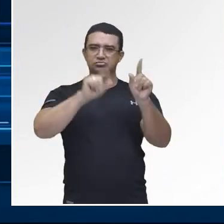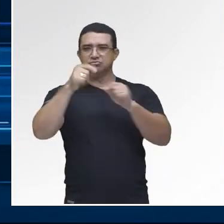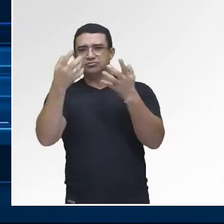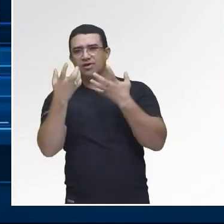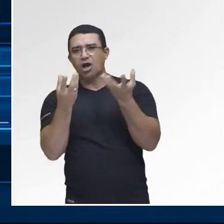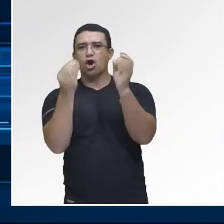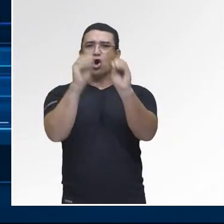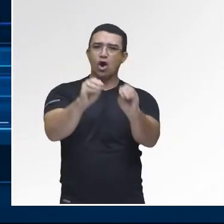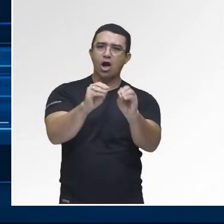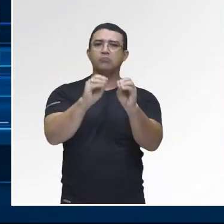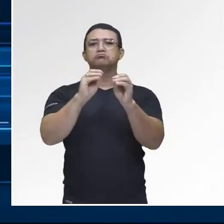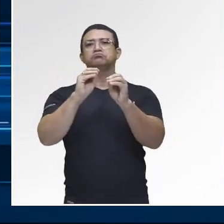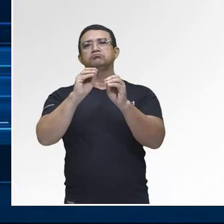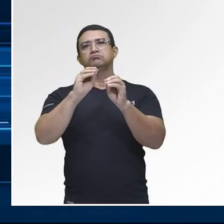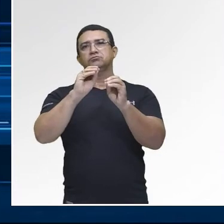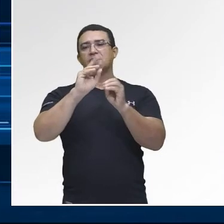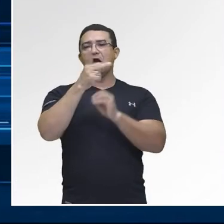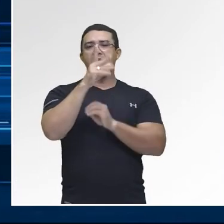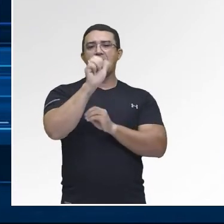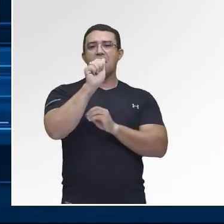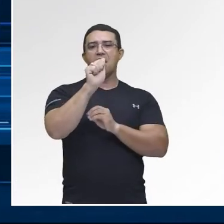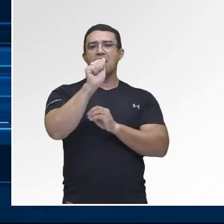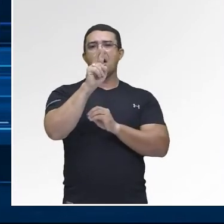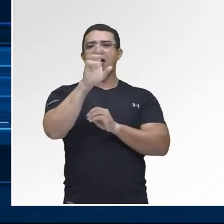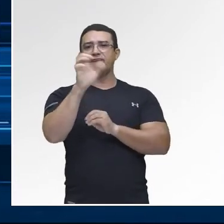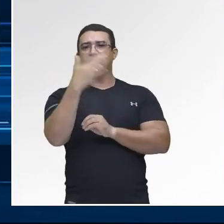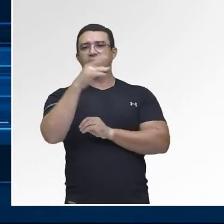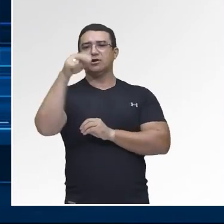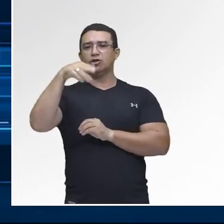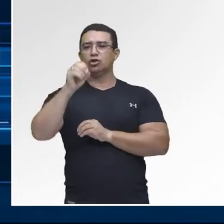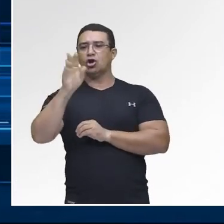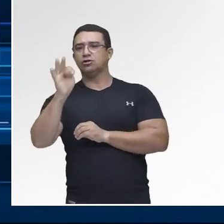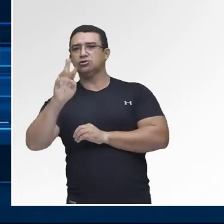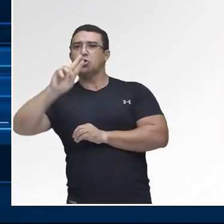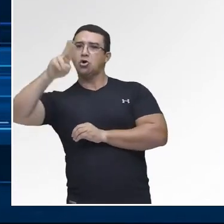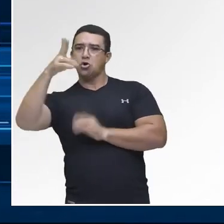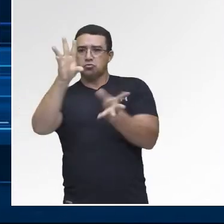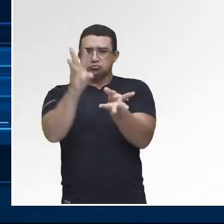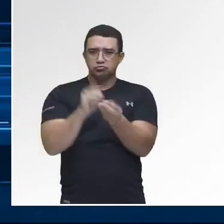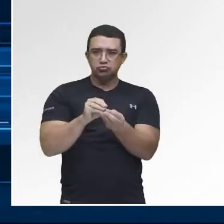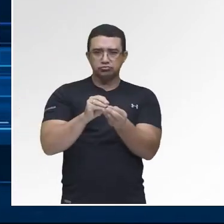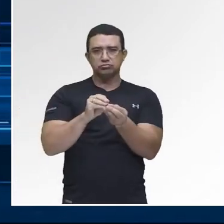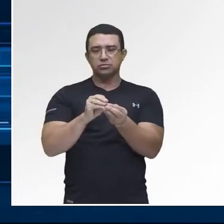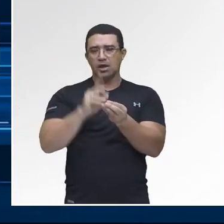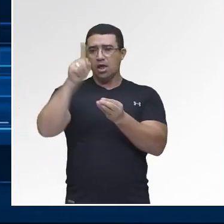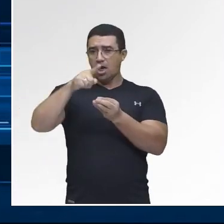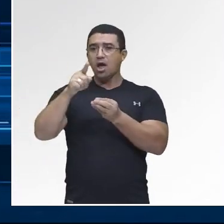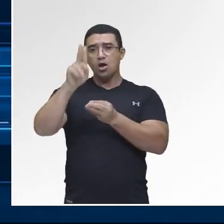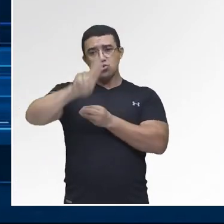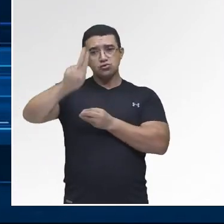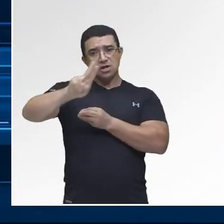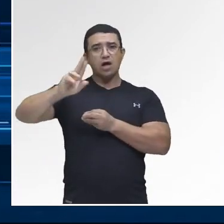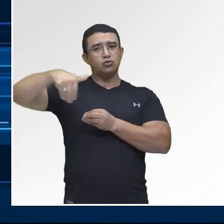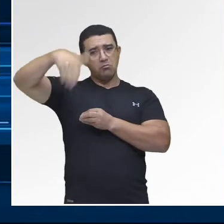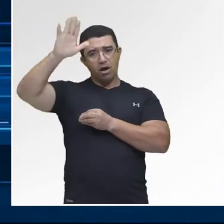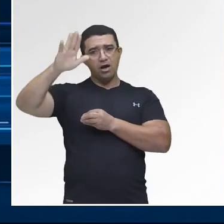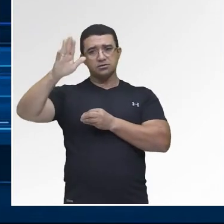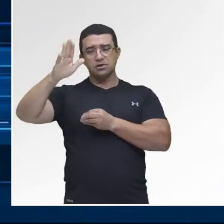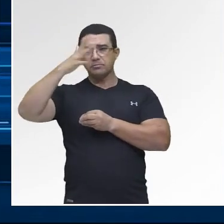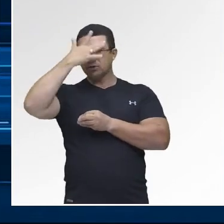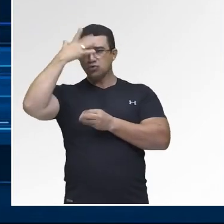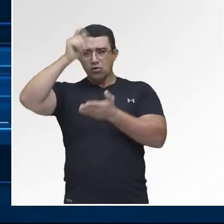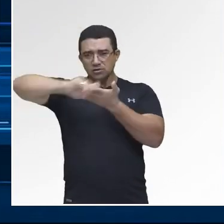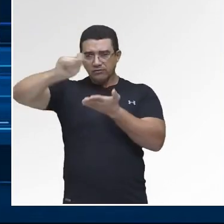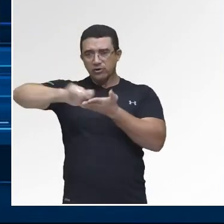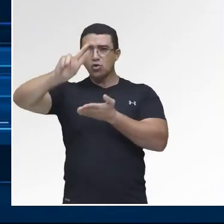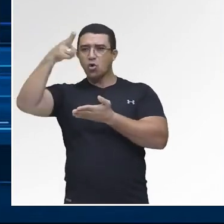formas abreviadas são sempre mais comuns e mais utilizadas em situações informais de uso, como a fala, por exemplo,